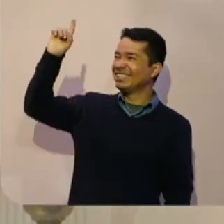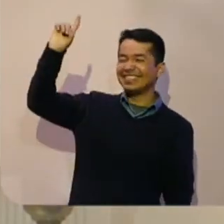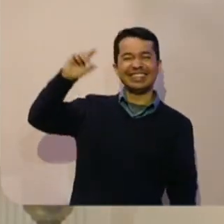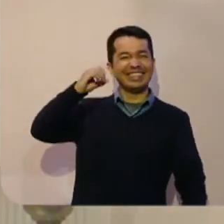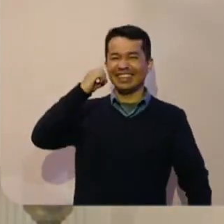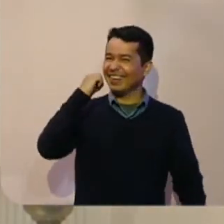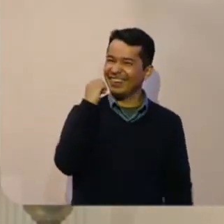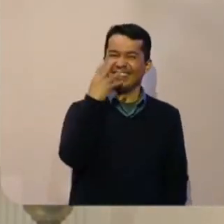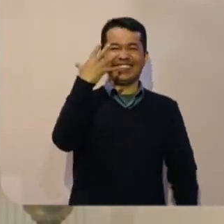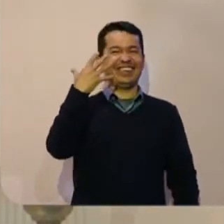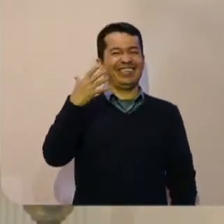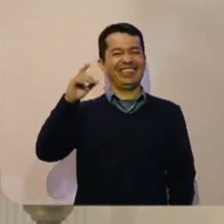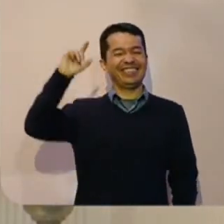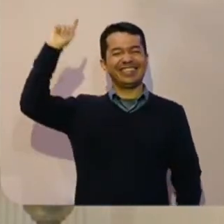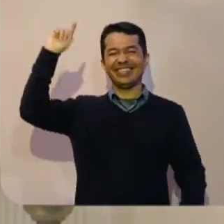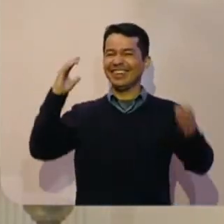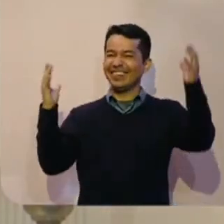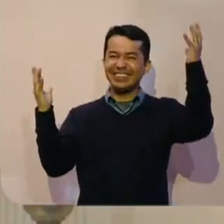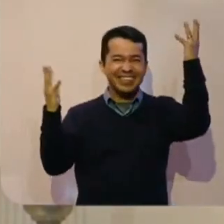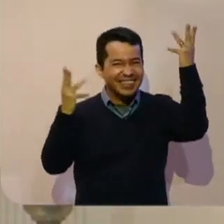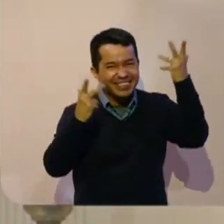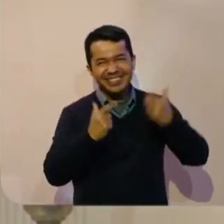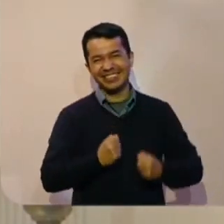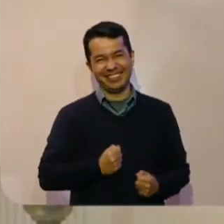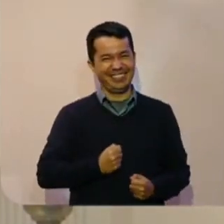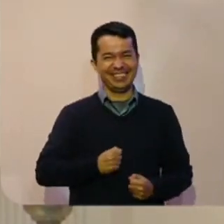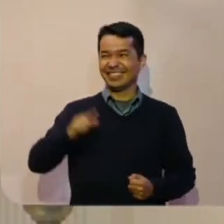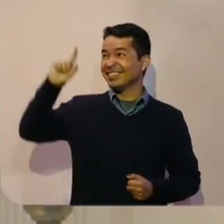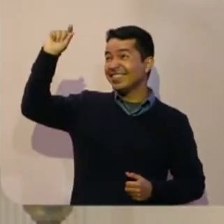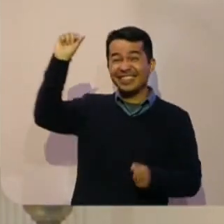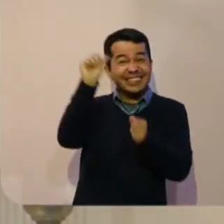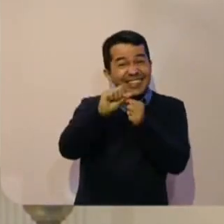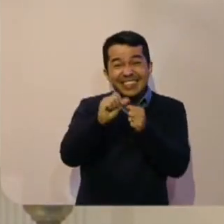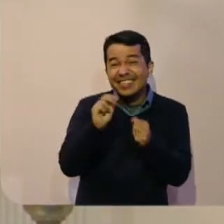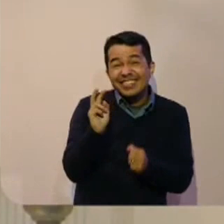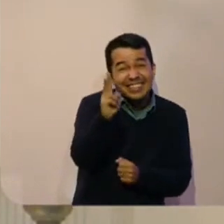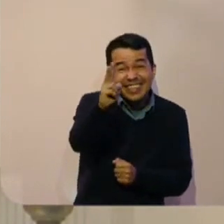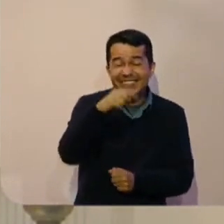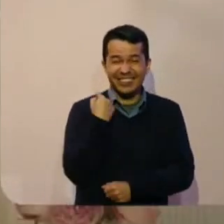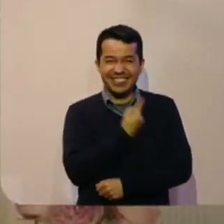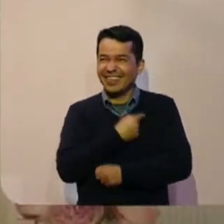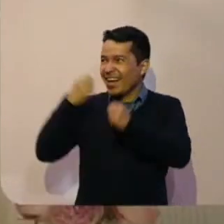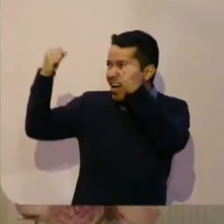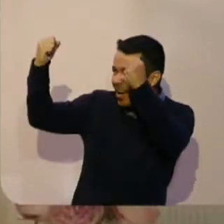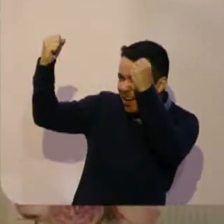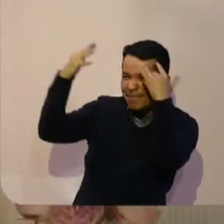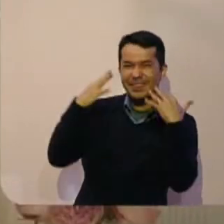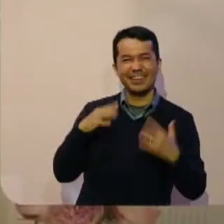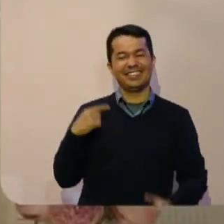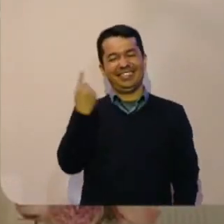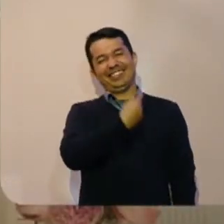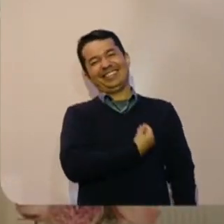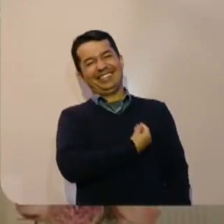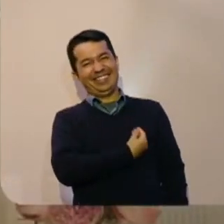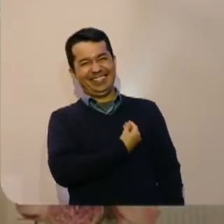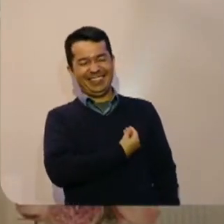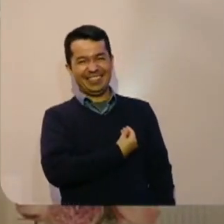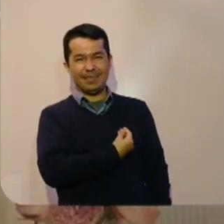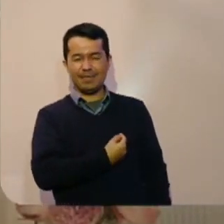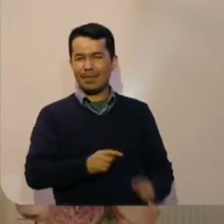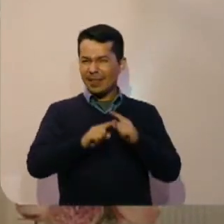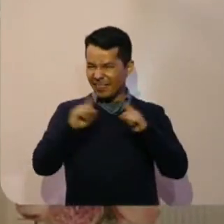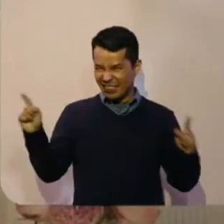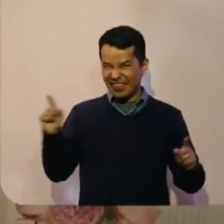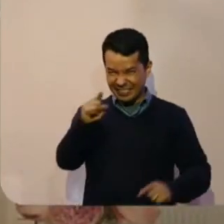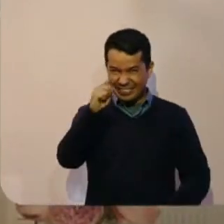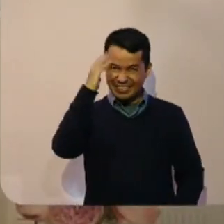dele dura para sempre. Então lembra, ele é o nosso supridor. Mas ele não é só o nosso